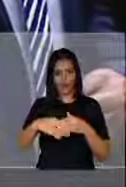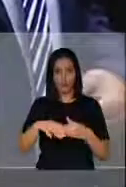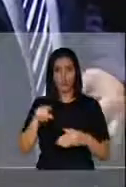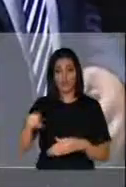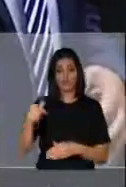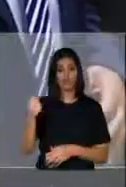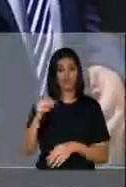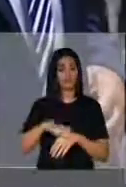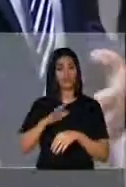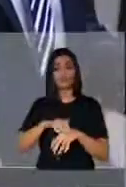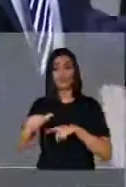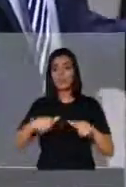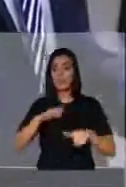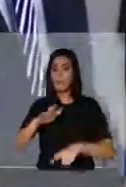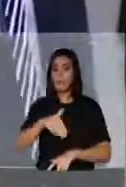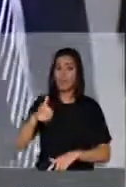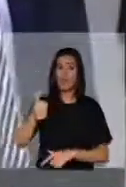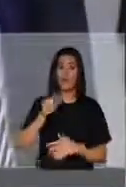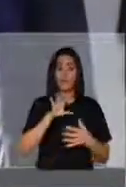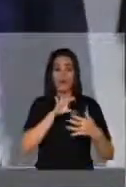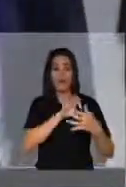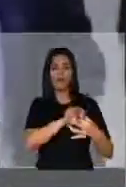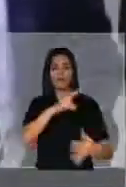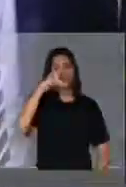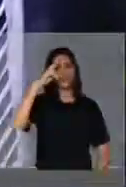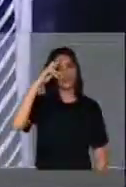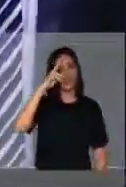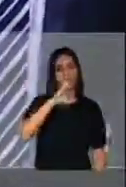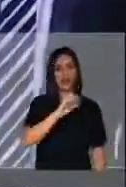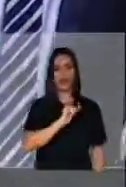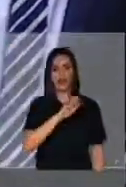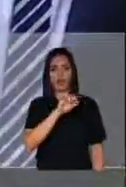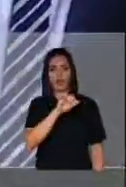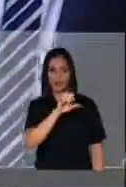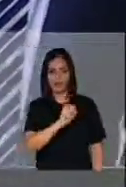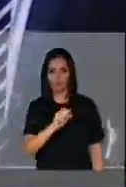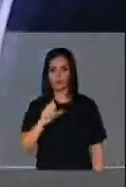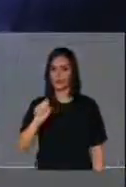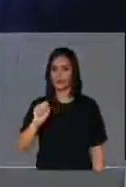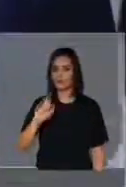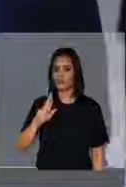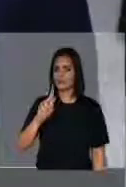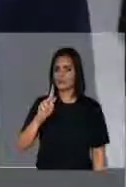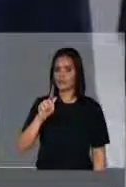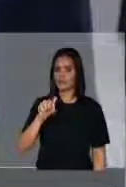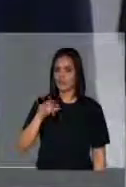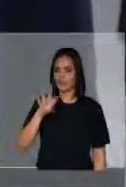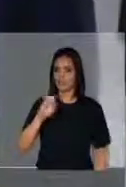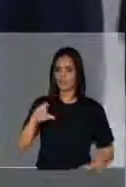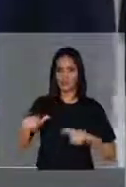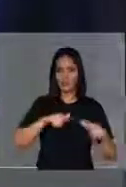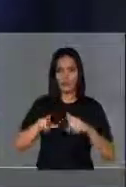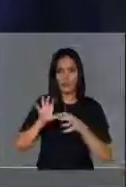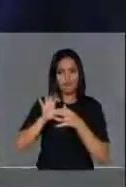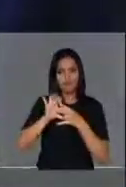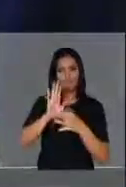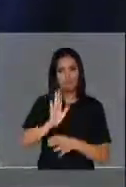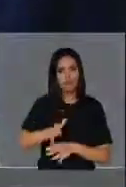é um trabalho ligado a soldados, cabos e sargentos que já vêm trabalhando com eles há muito tempo. Peço a Vossa